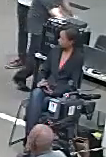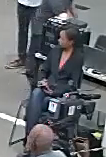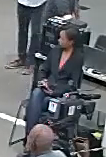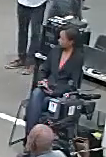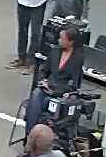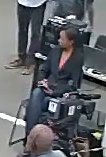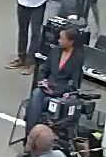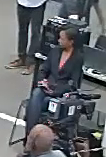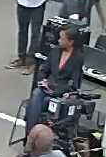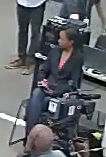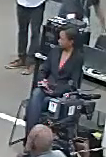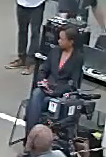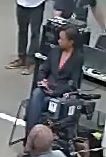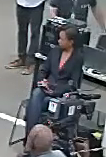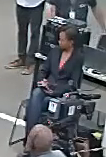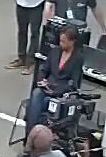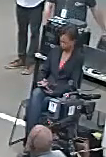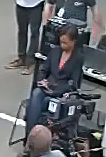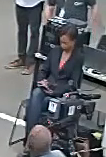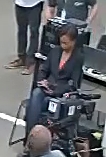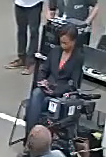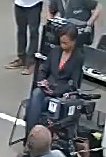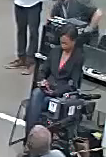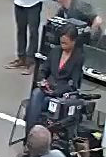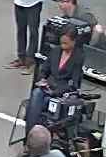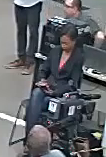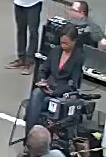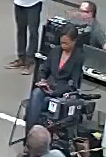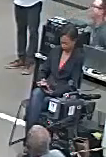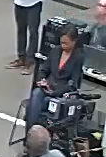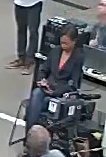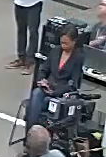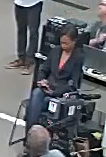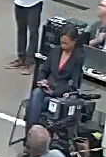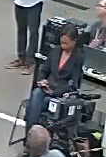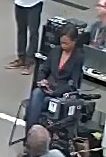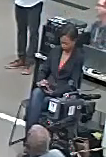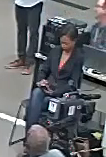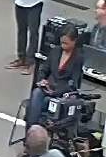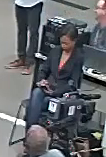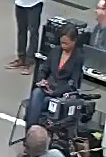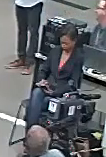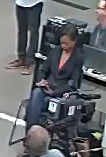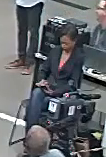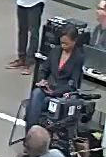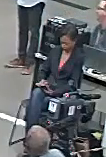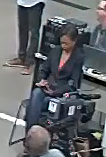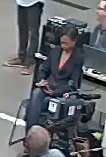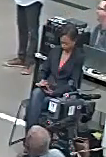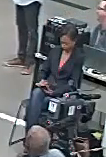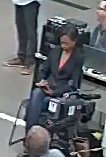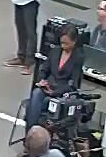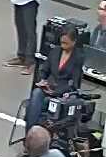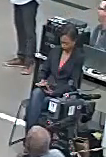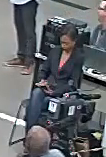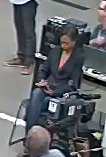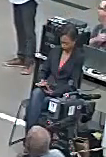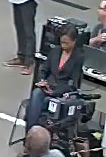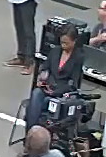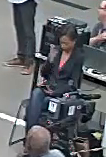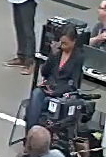minutinho alô alô Obrigado Presidente e eu sei que eu adiantado da hora mas